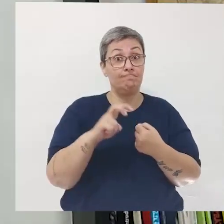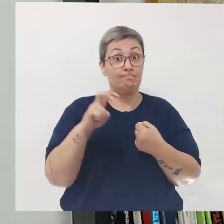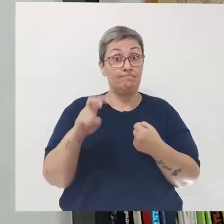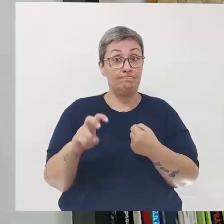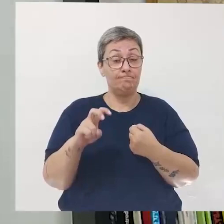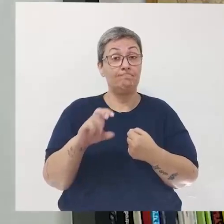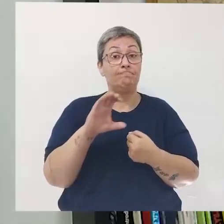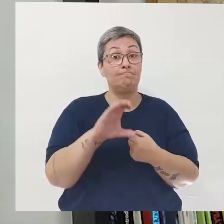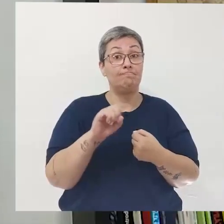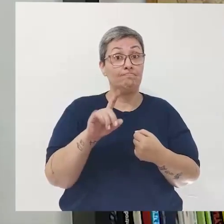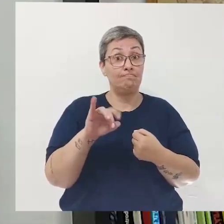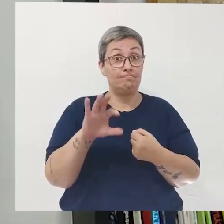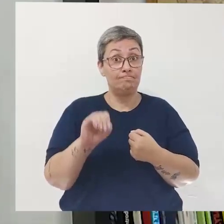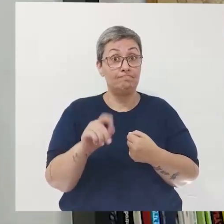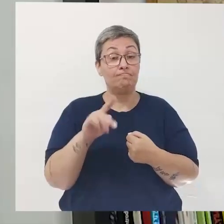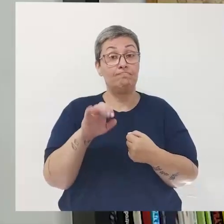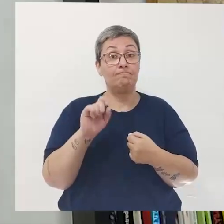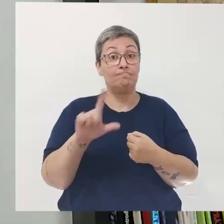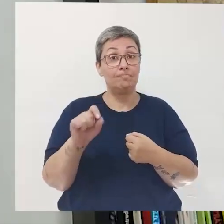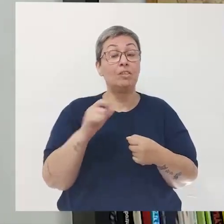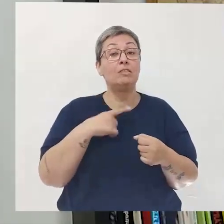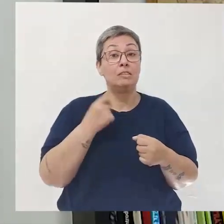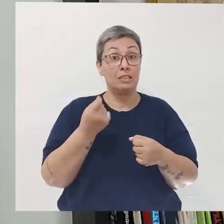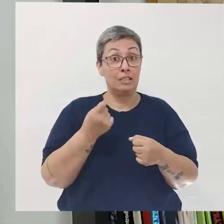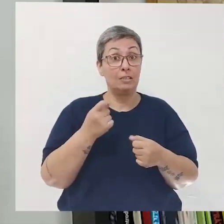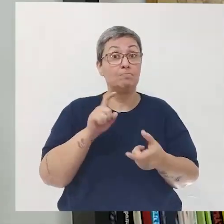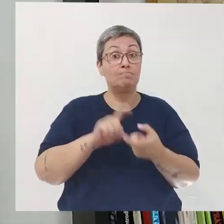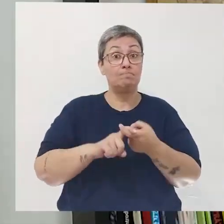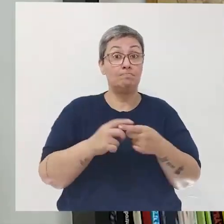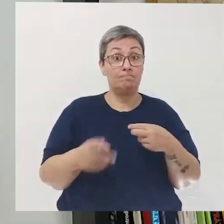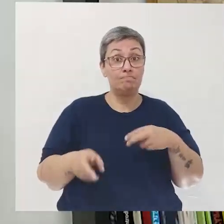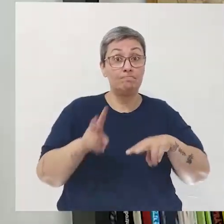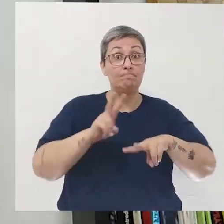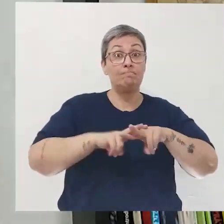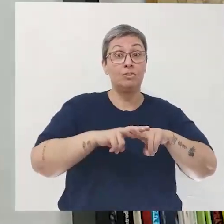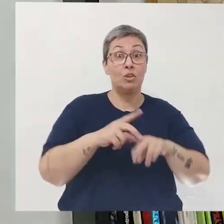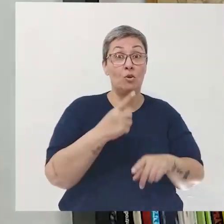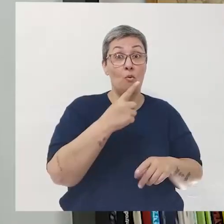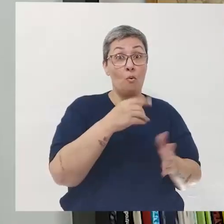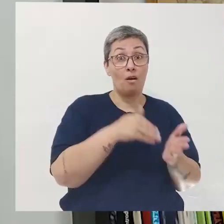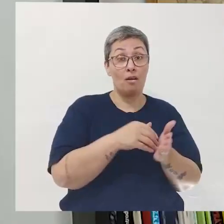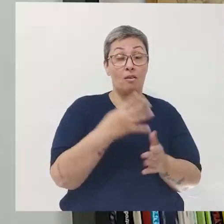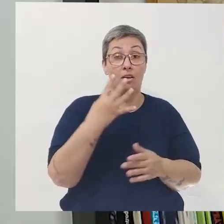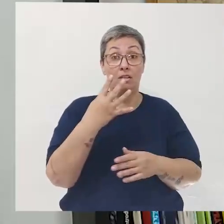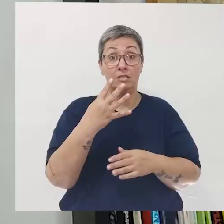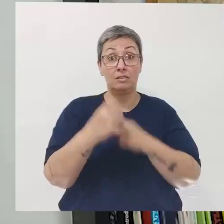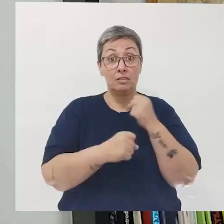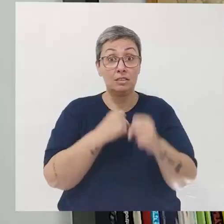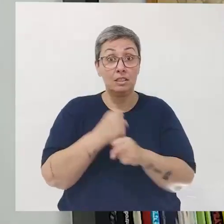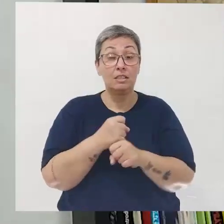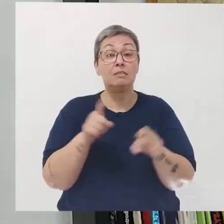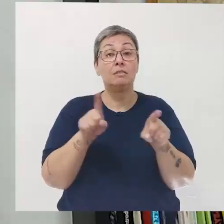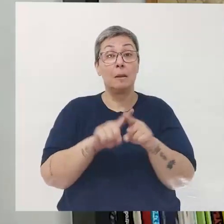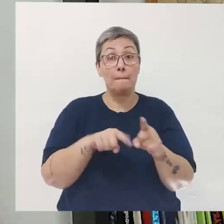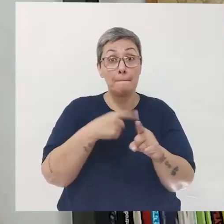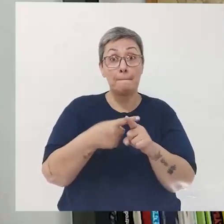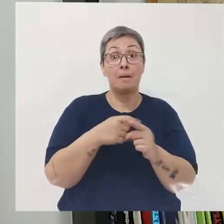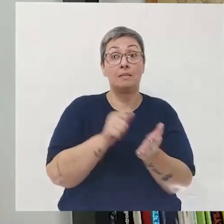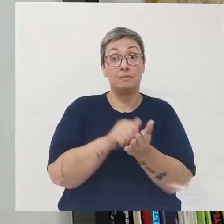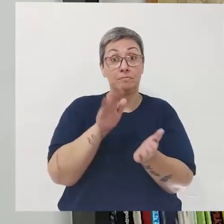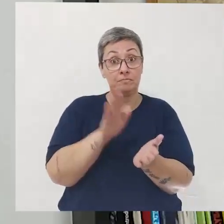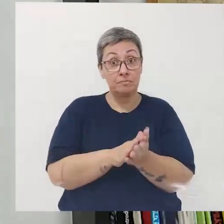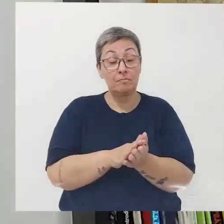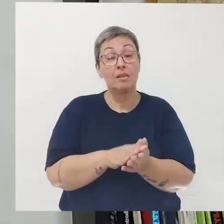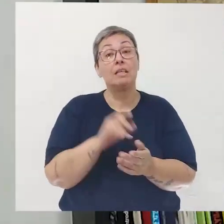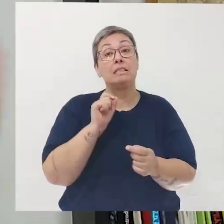155 do Código Penal Brasileiro. E a pena é de reclusão de 1 a 4 anos e multa.